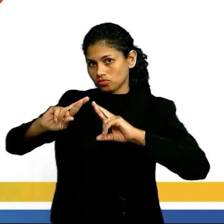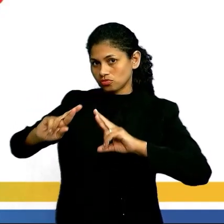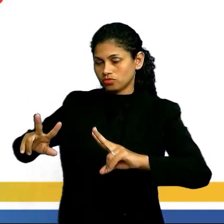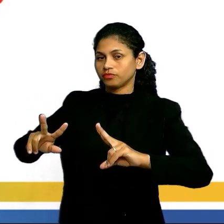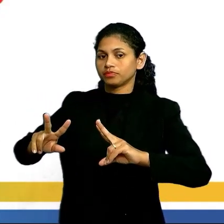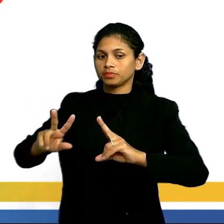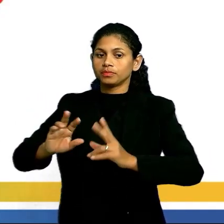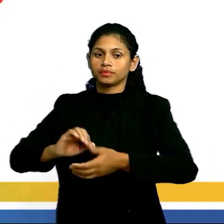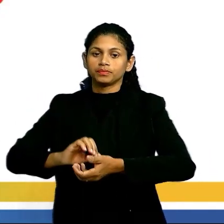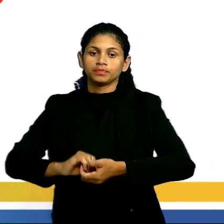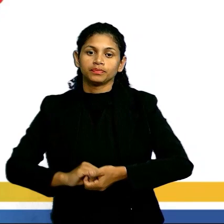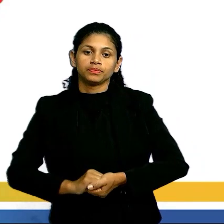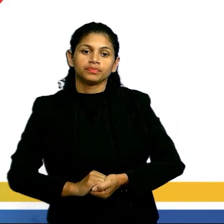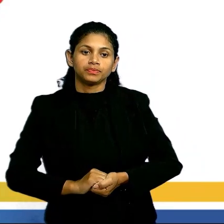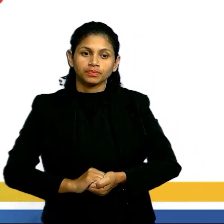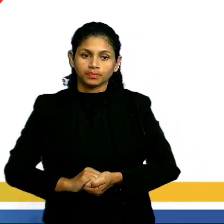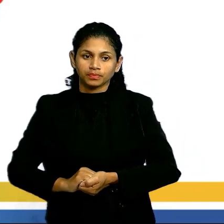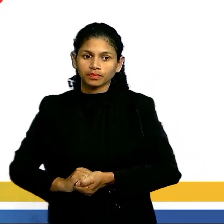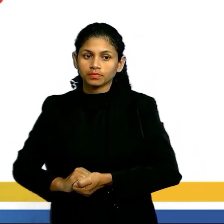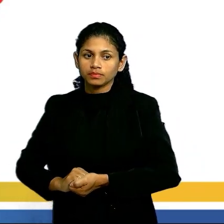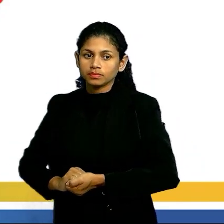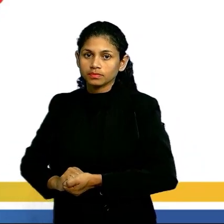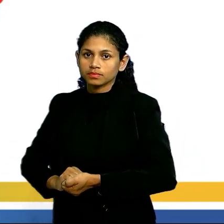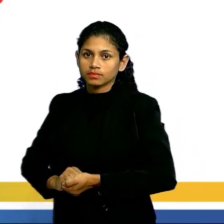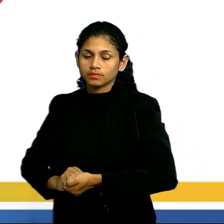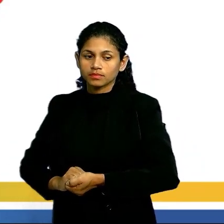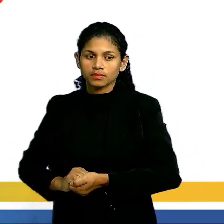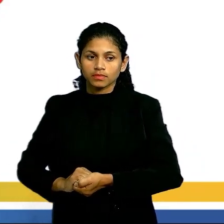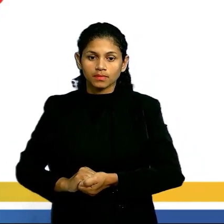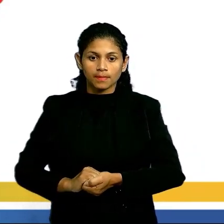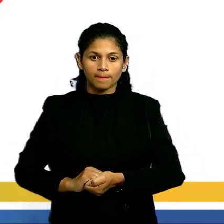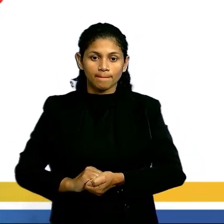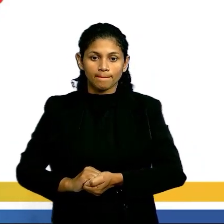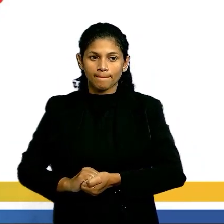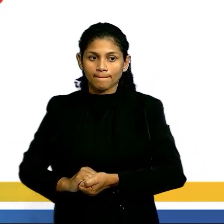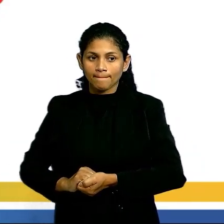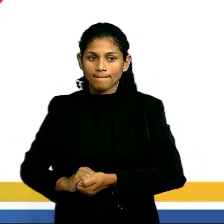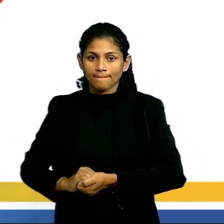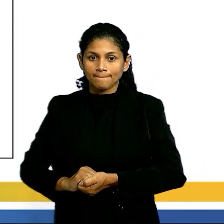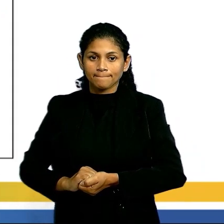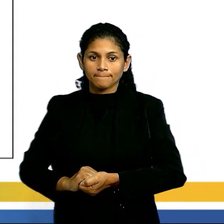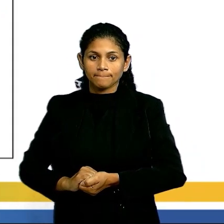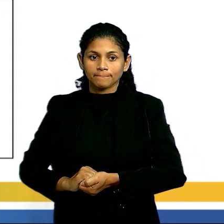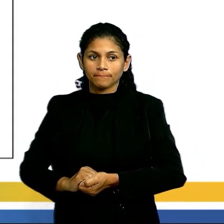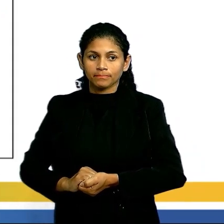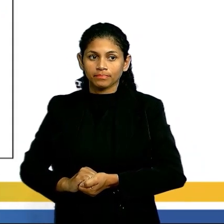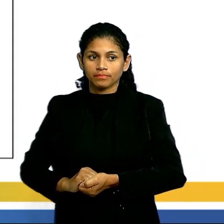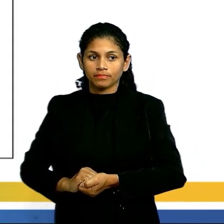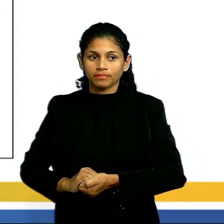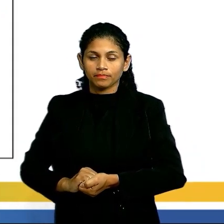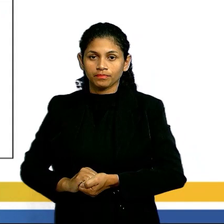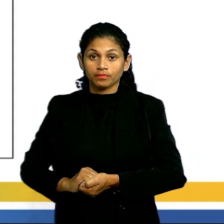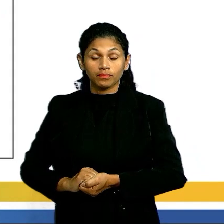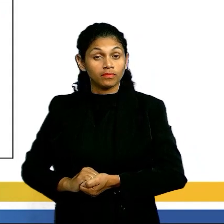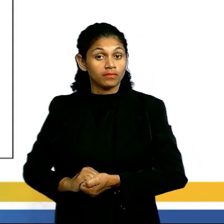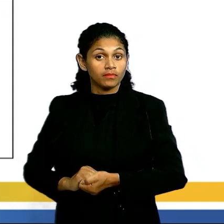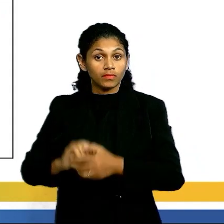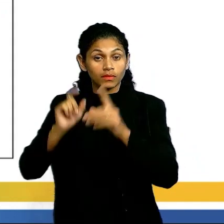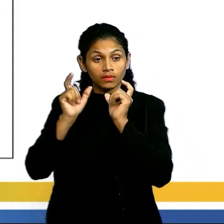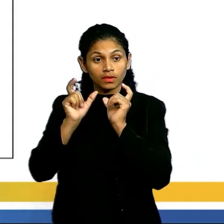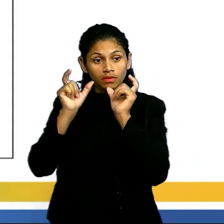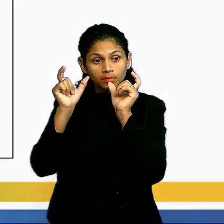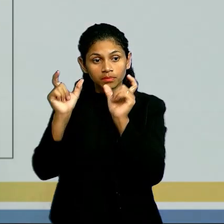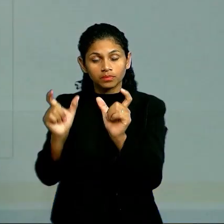3 grupos aí da filogenia, tá? Ou filogenéticos, tá certo? E olha só,